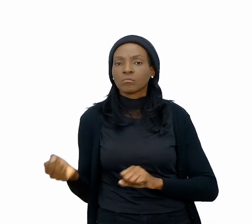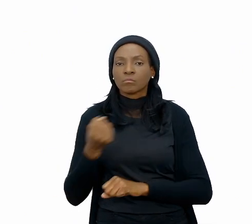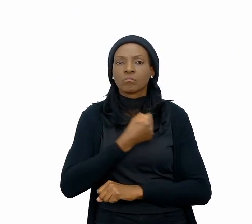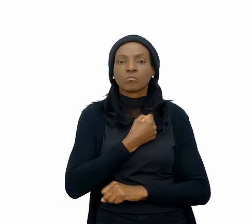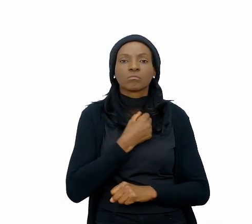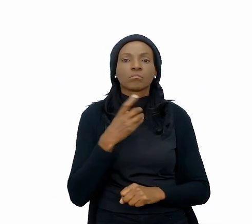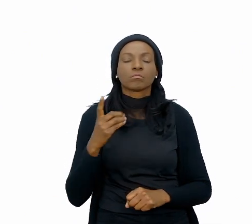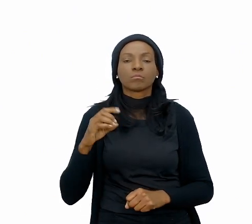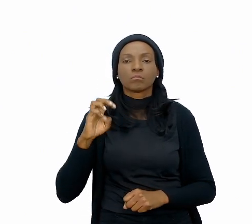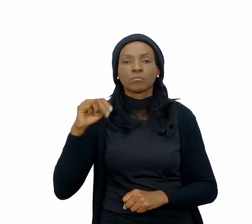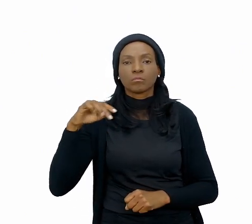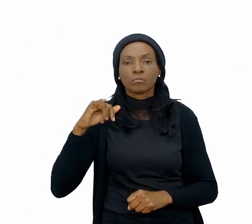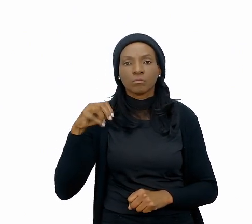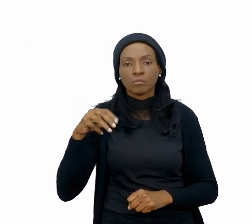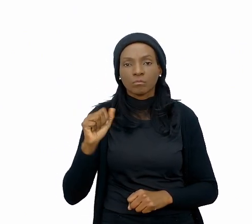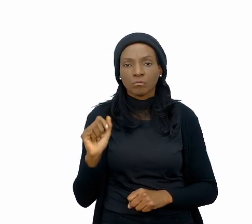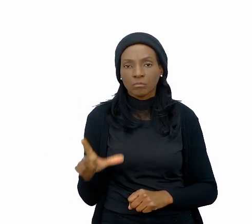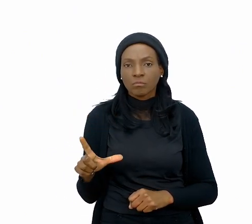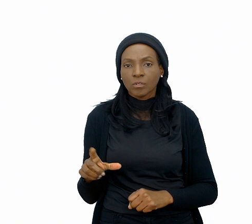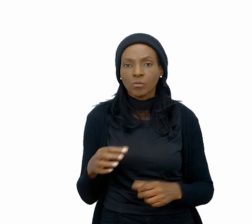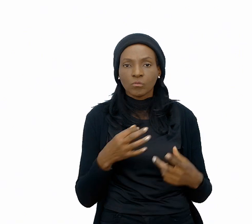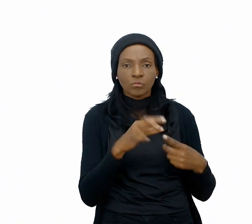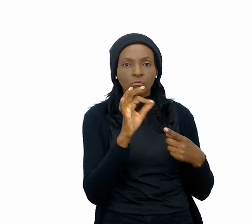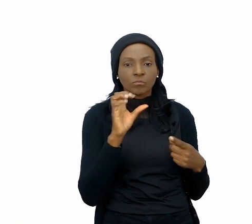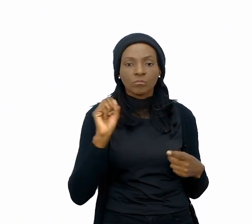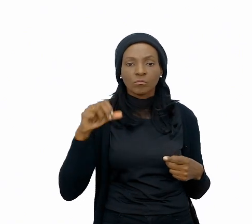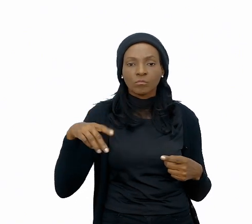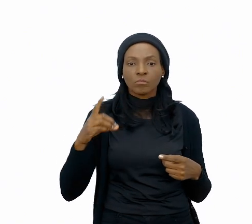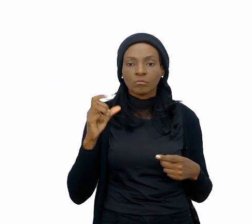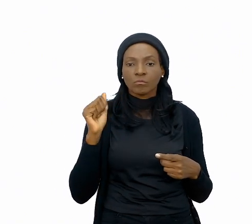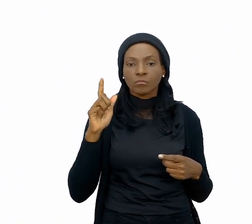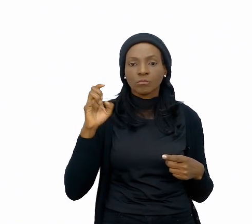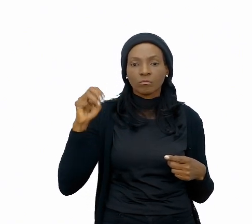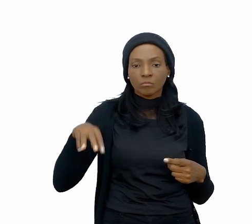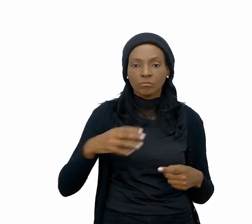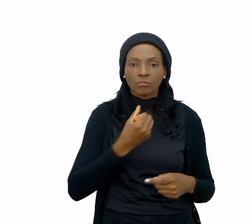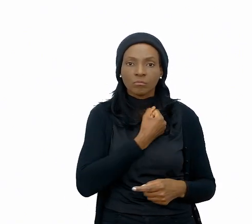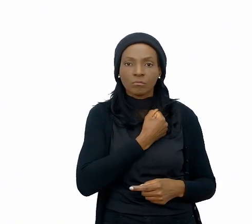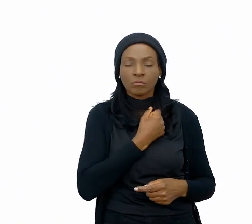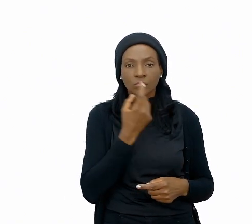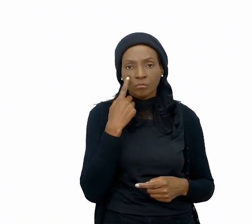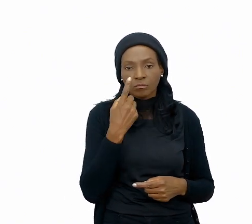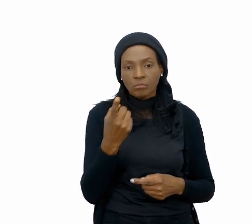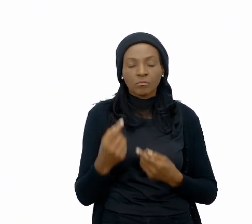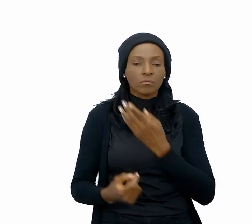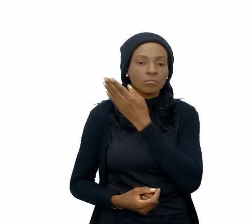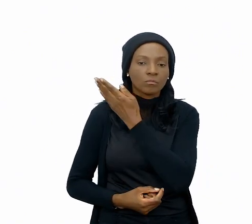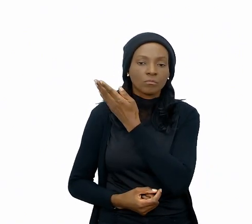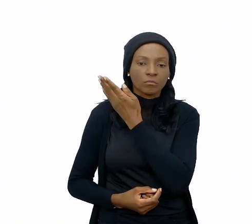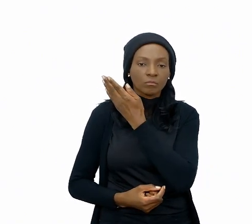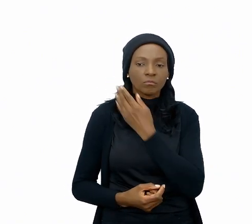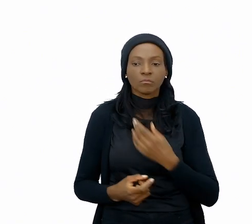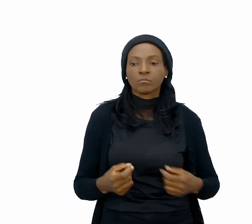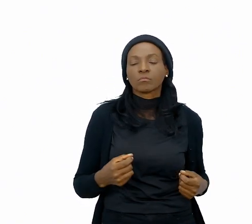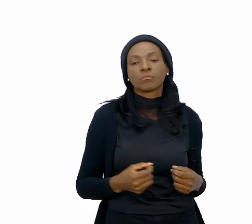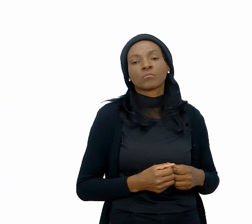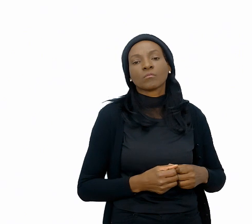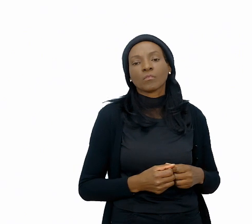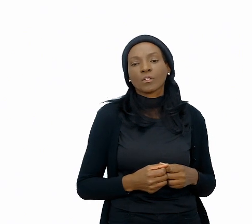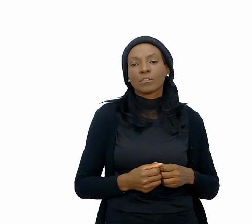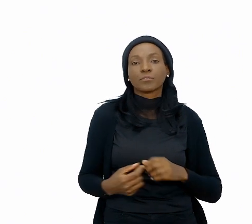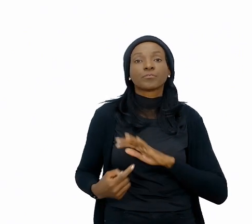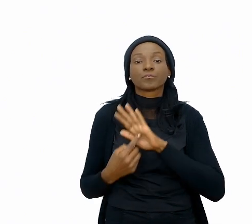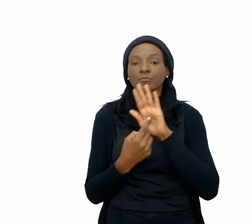decimal. No item, a sondagem de números, como vocês podem ver aí na tela, vão ser apresentados